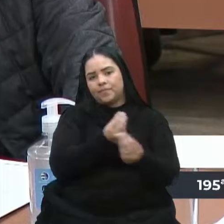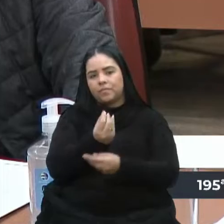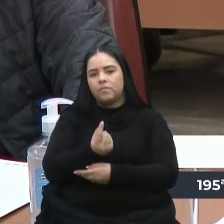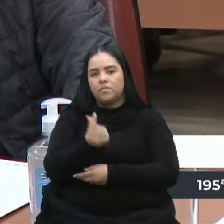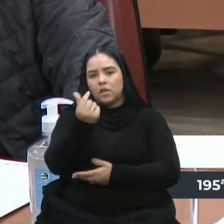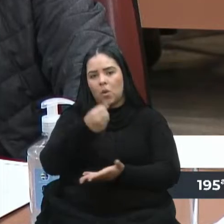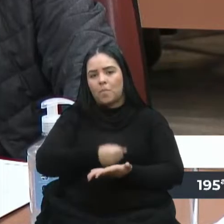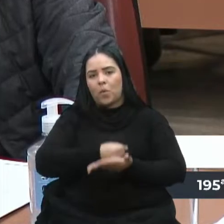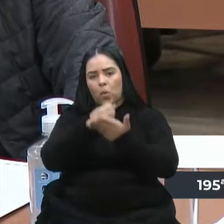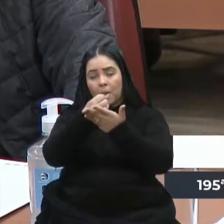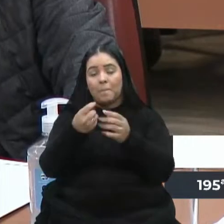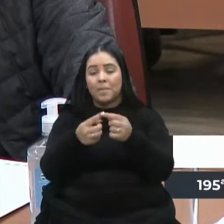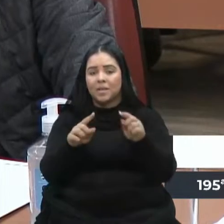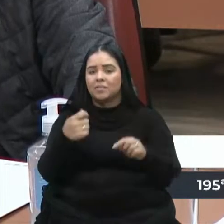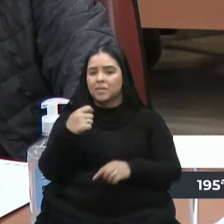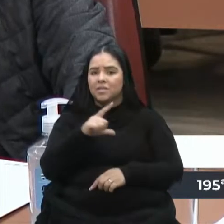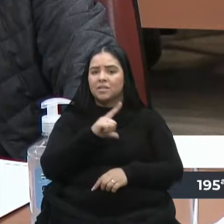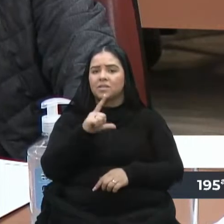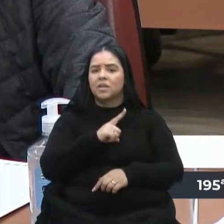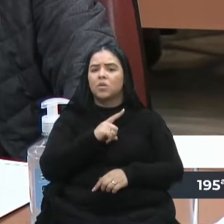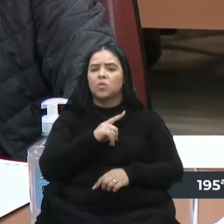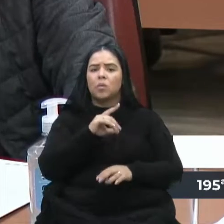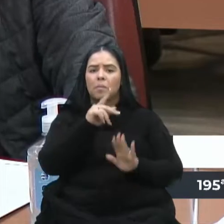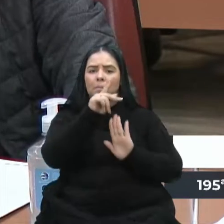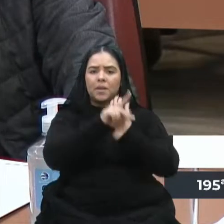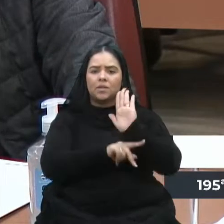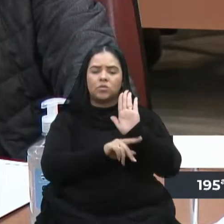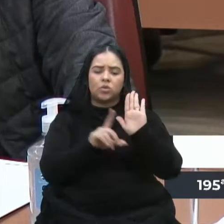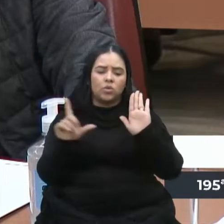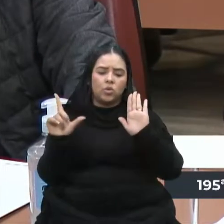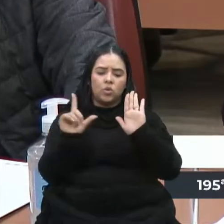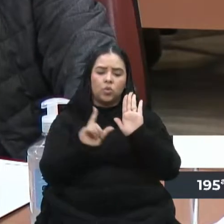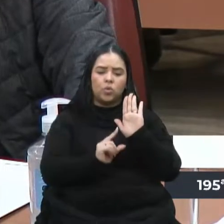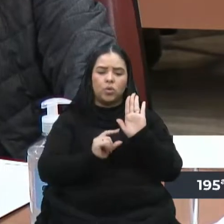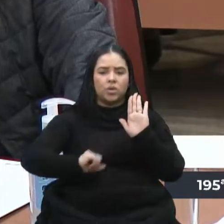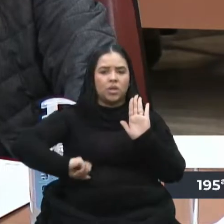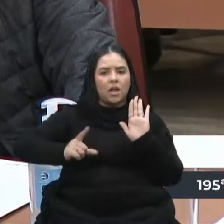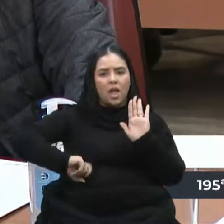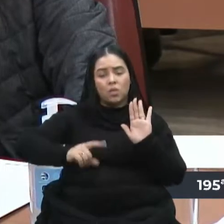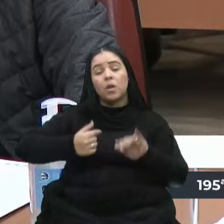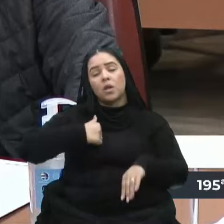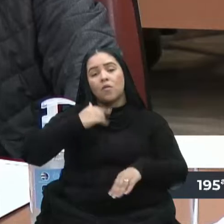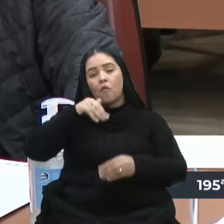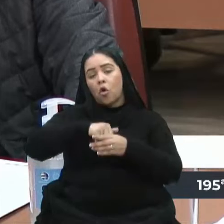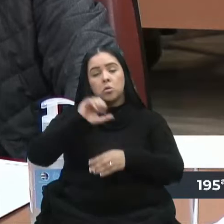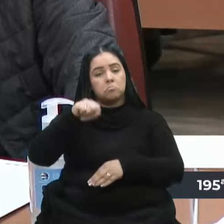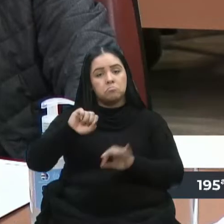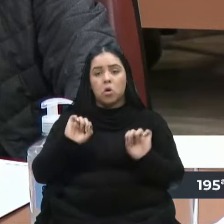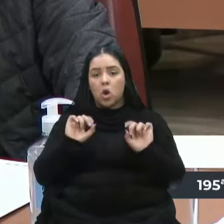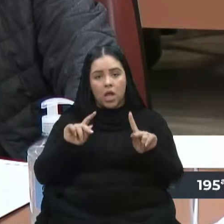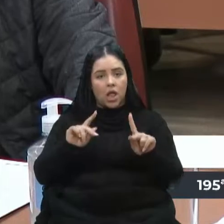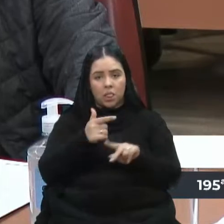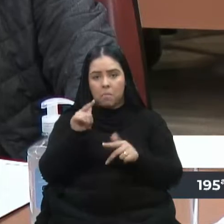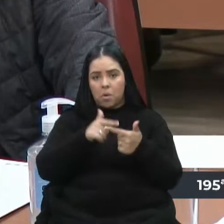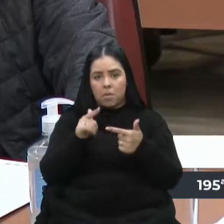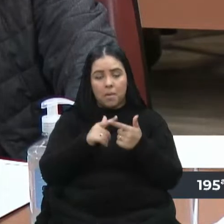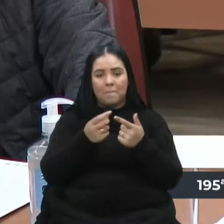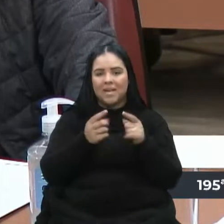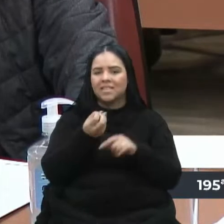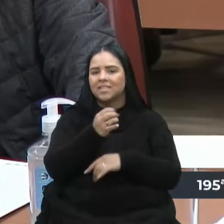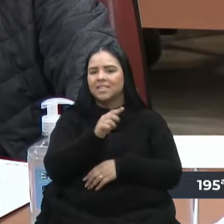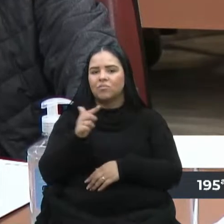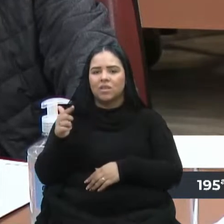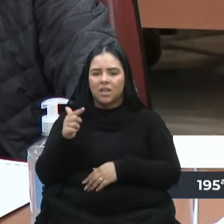um plano de redução de custos. A hora que ela vir com um plano de redução de custos, eu voto o subsídio sem problema nenhum. Enquanto não houver